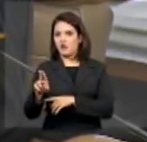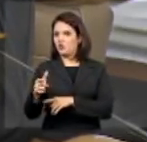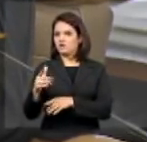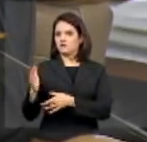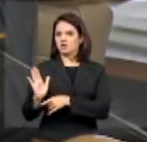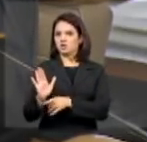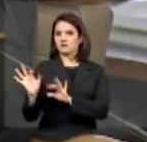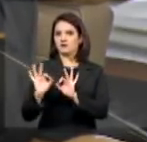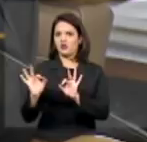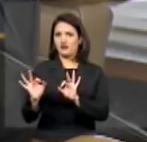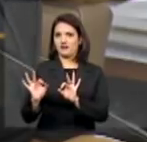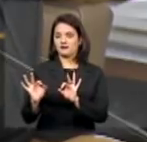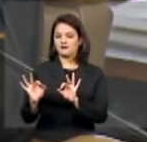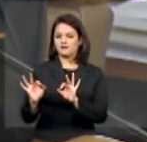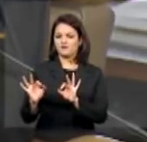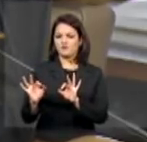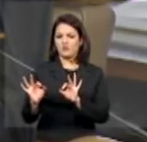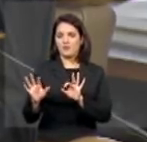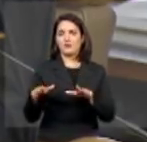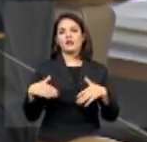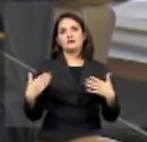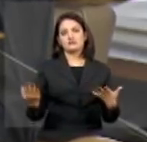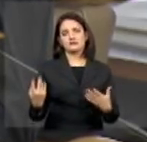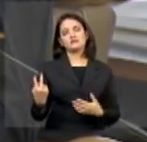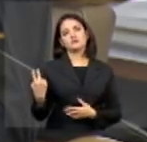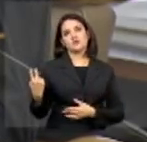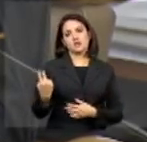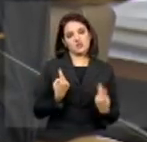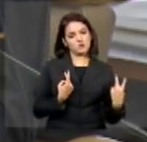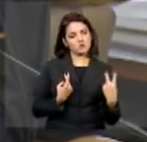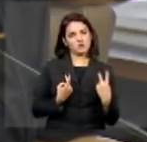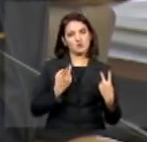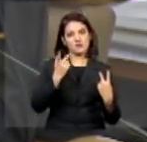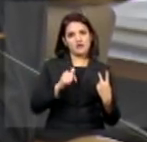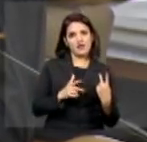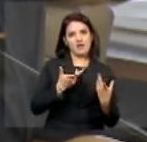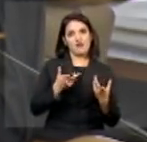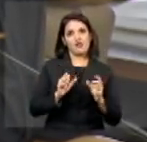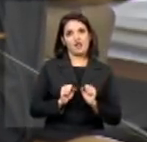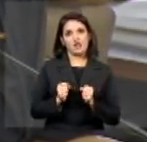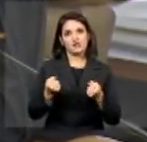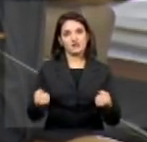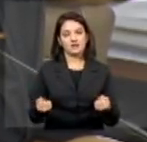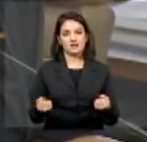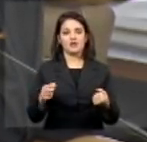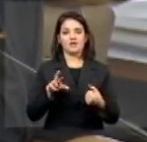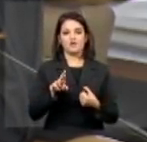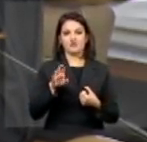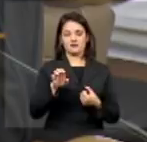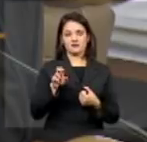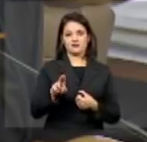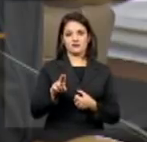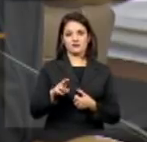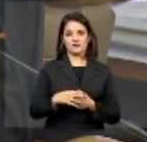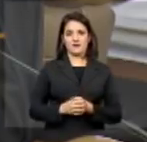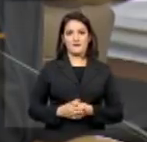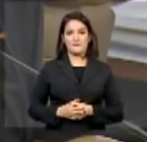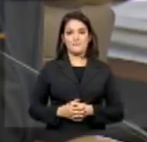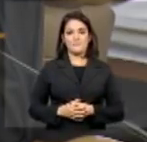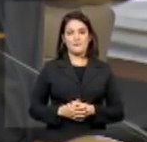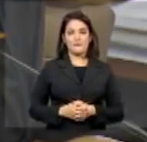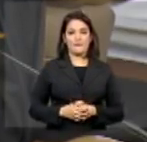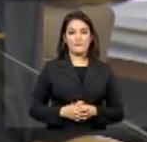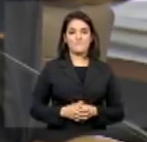sucessivo entre as respectivas manifestações ou alegações finais